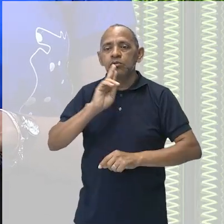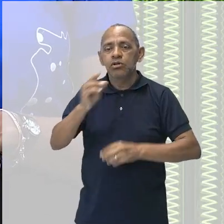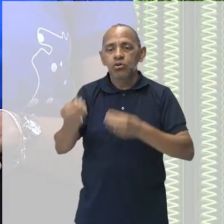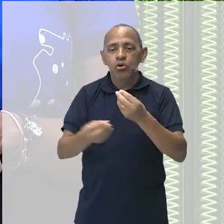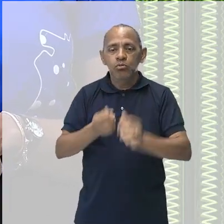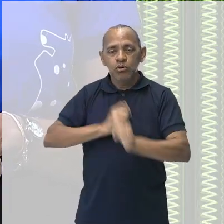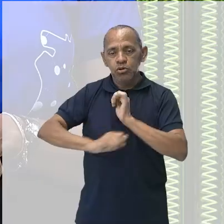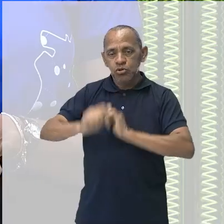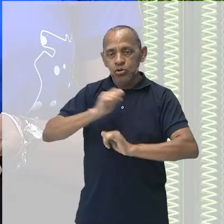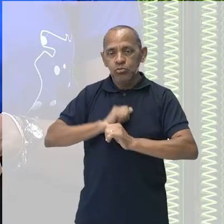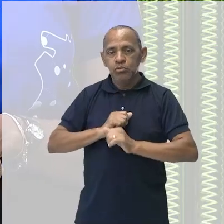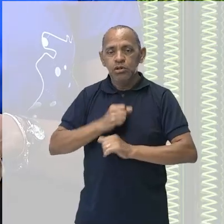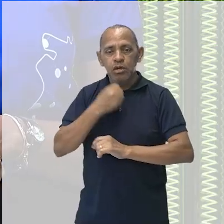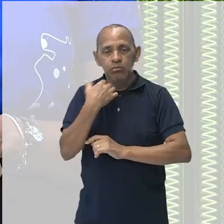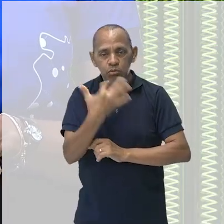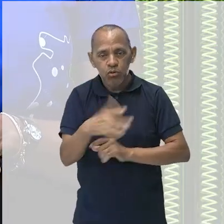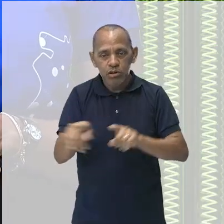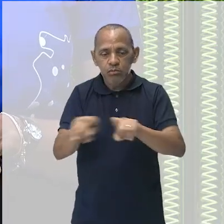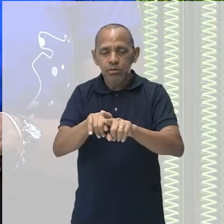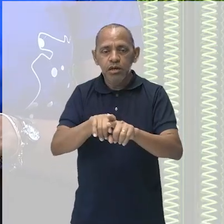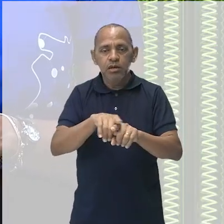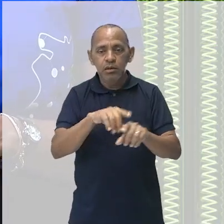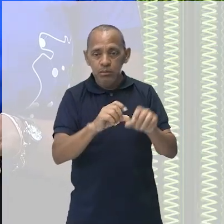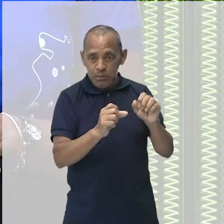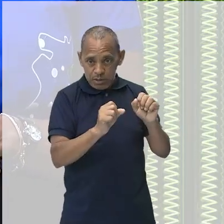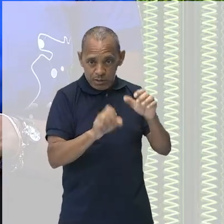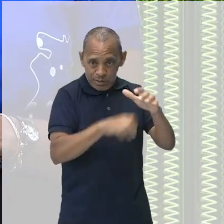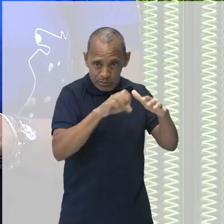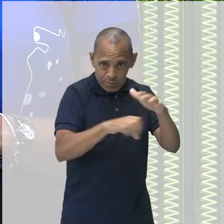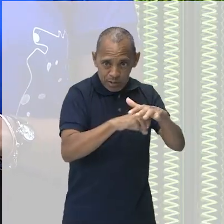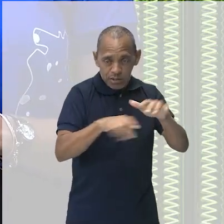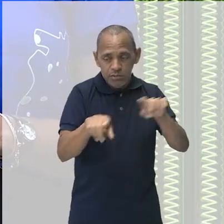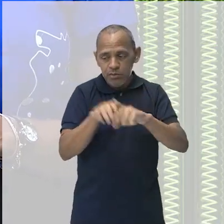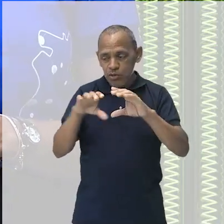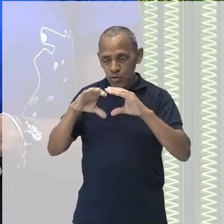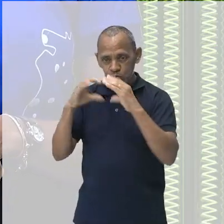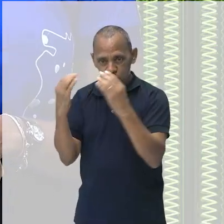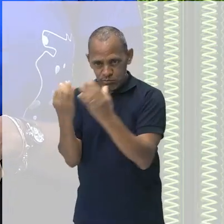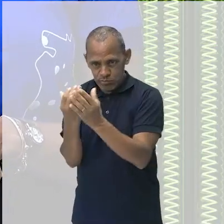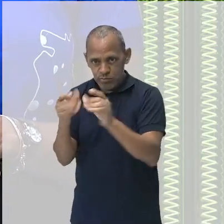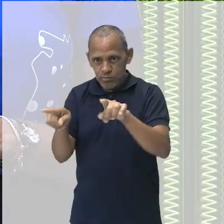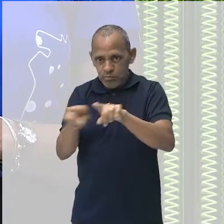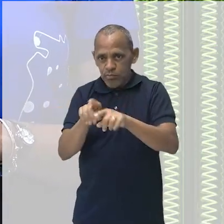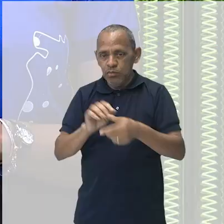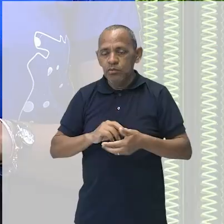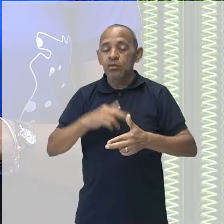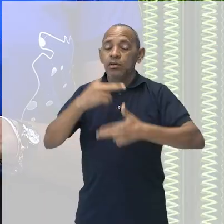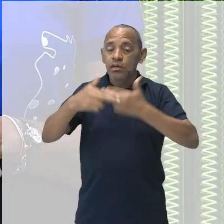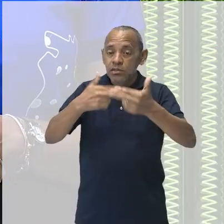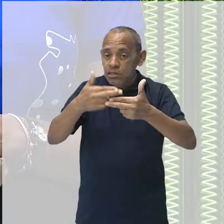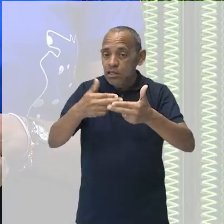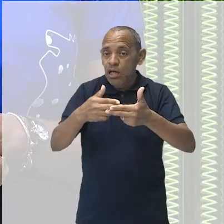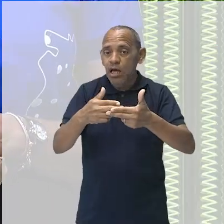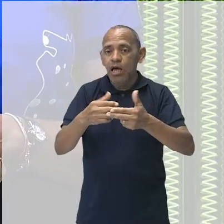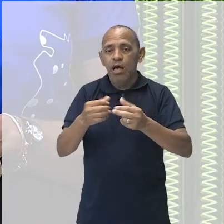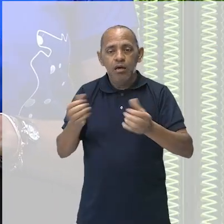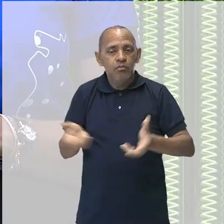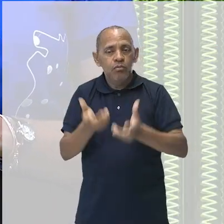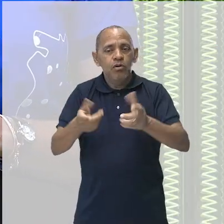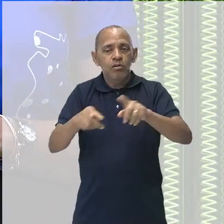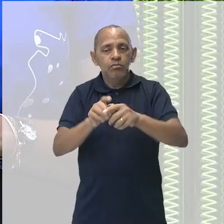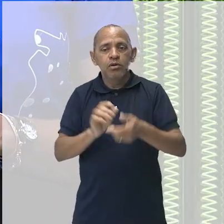e benefícios para empresas, bem como comunidades. Assim, reciclar promove a